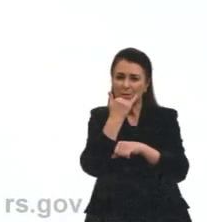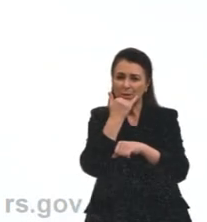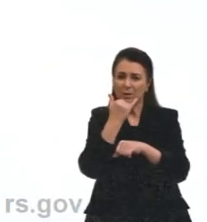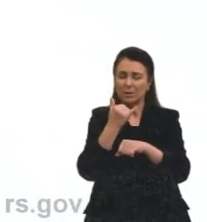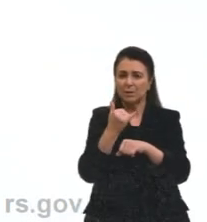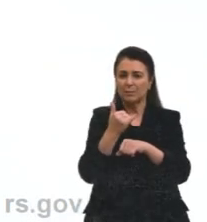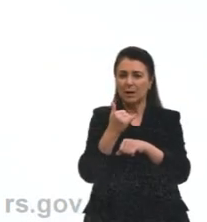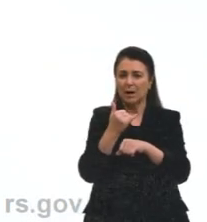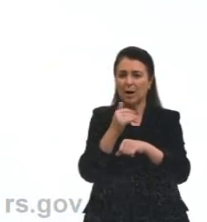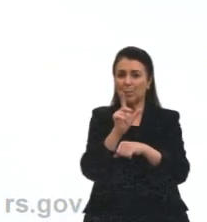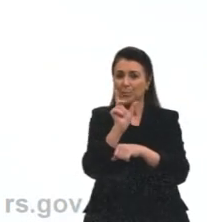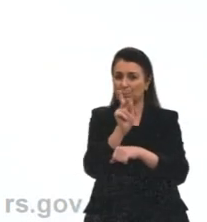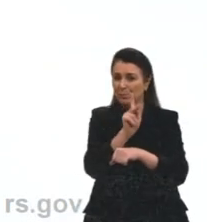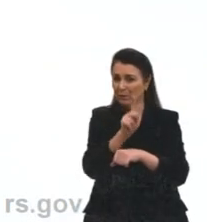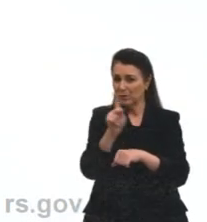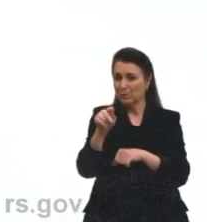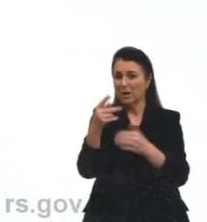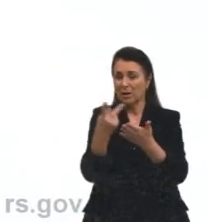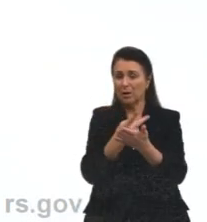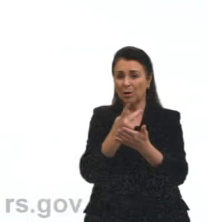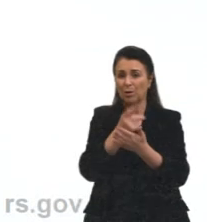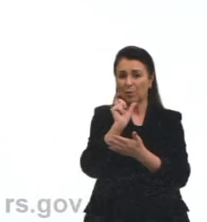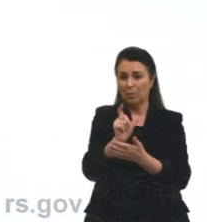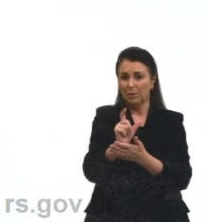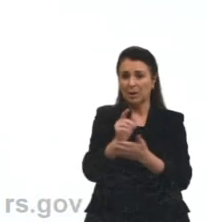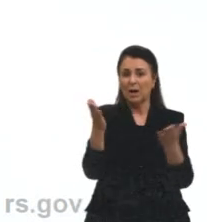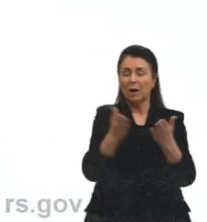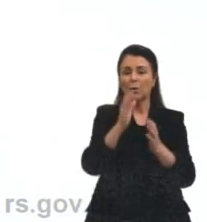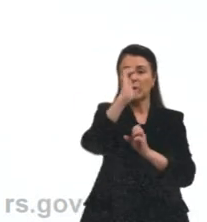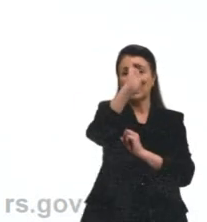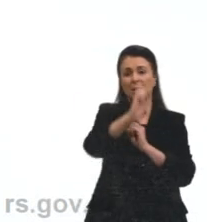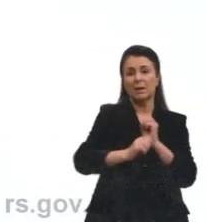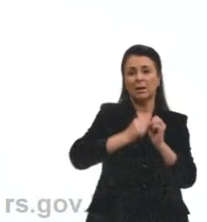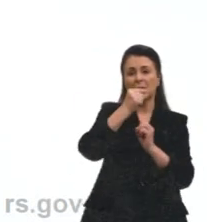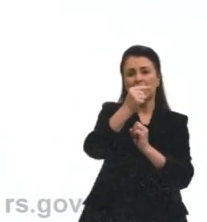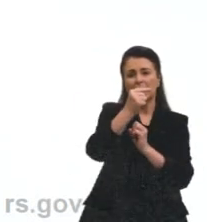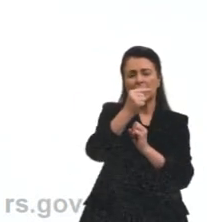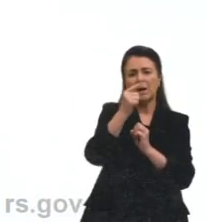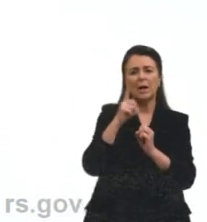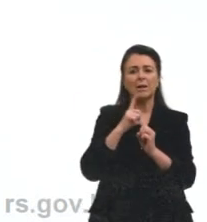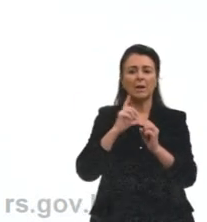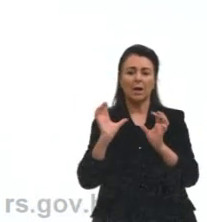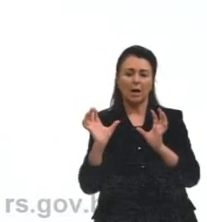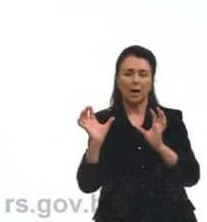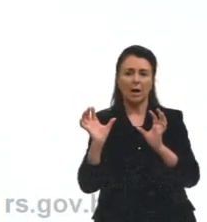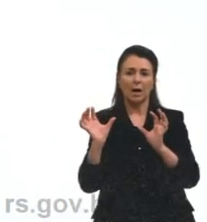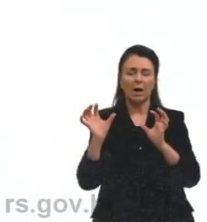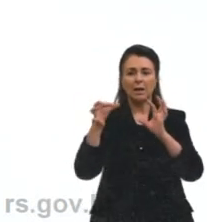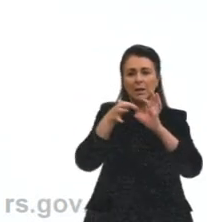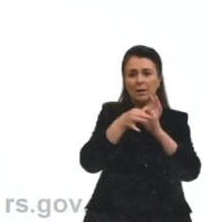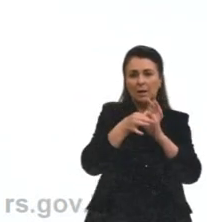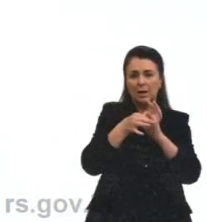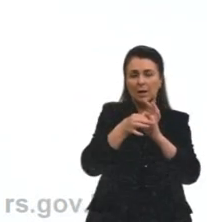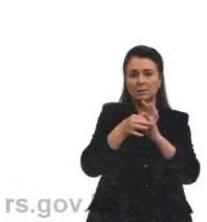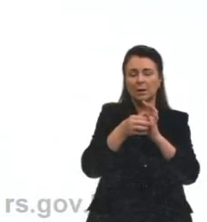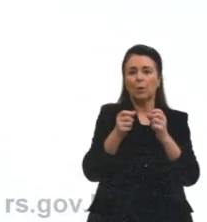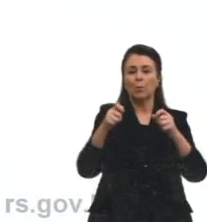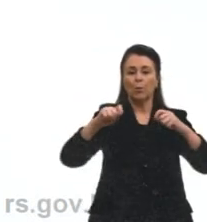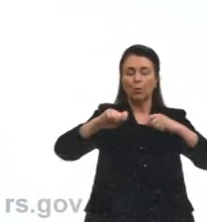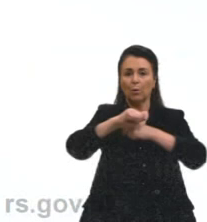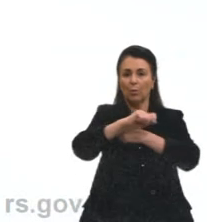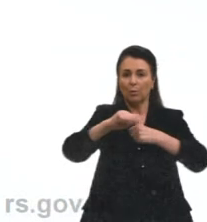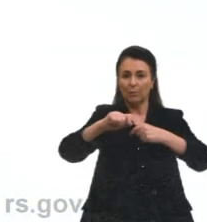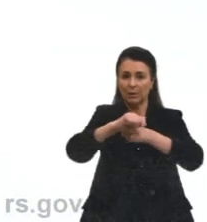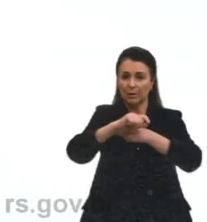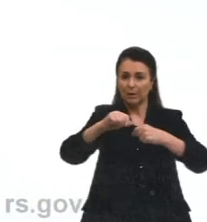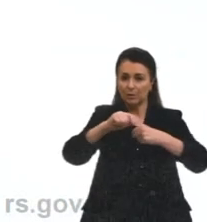covalente quando nós olhamos lá na eletronegatividade é a tendência de formar ligação covalente né então sim é três